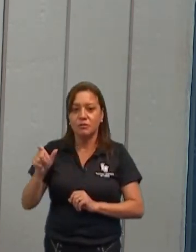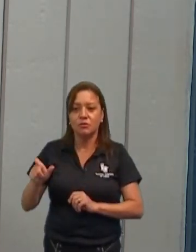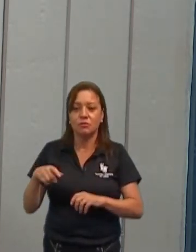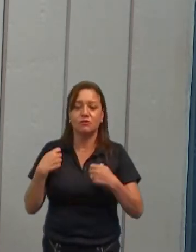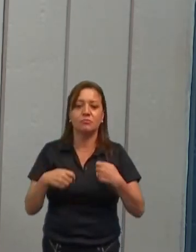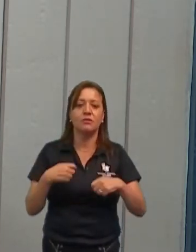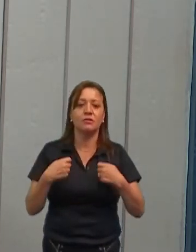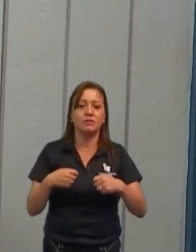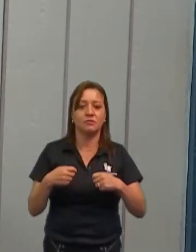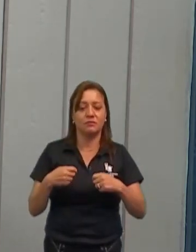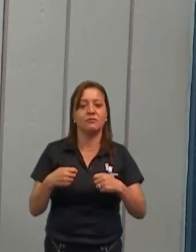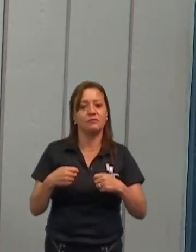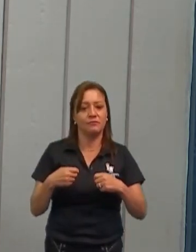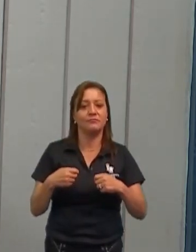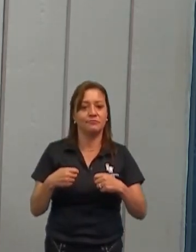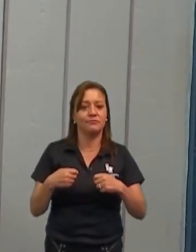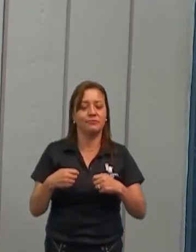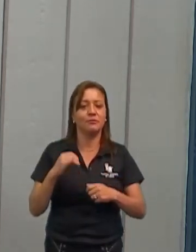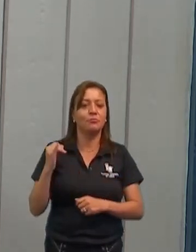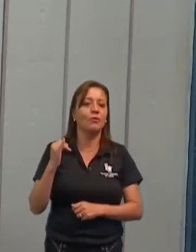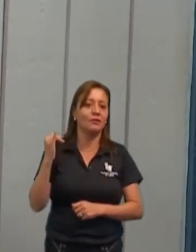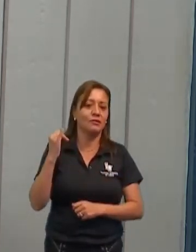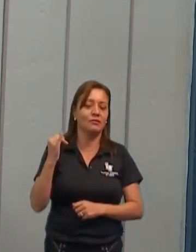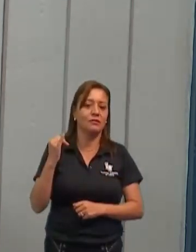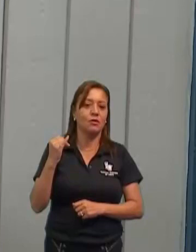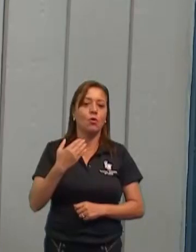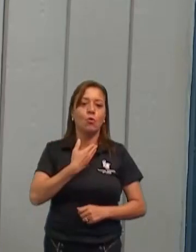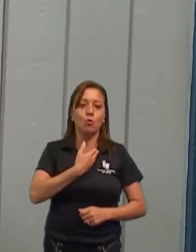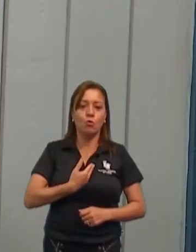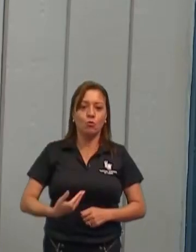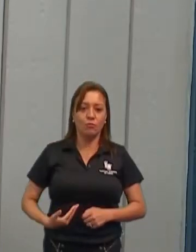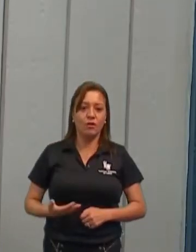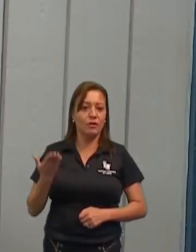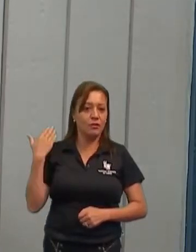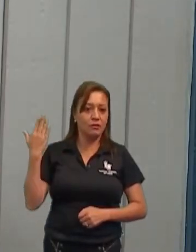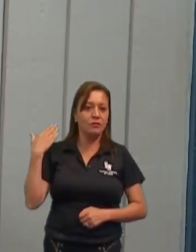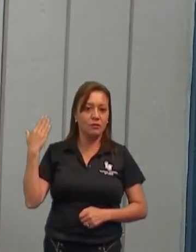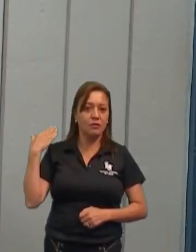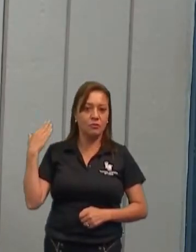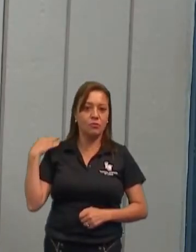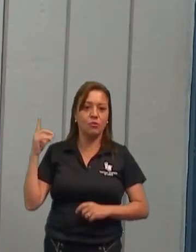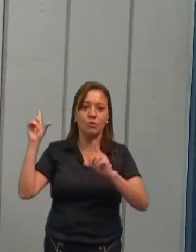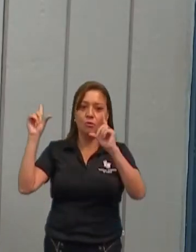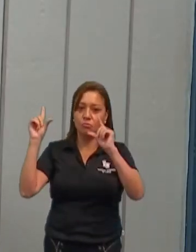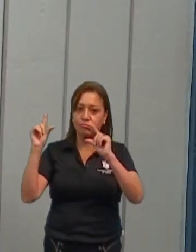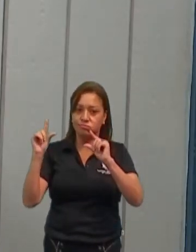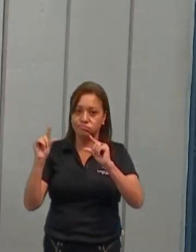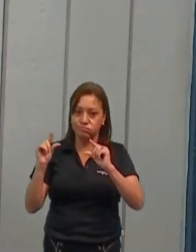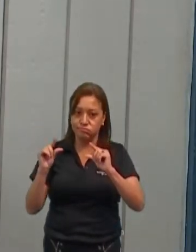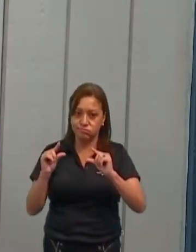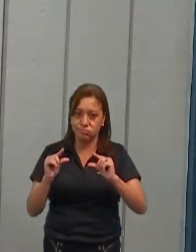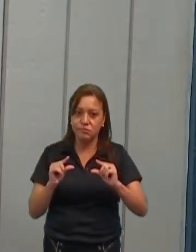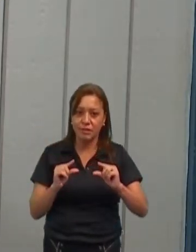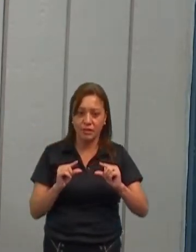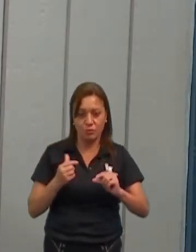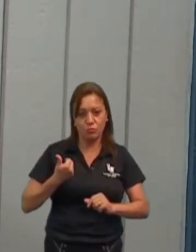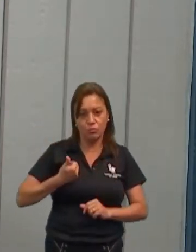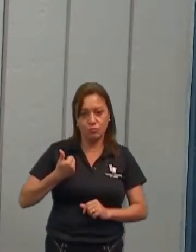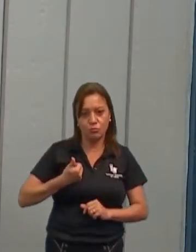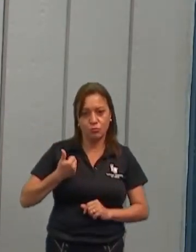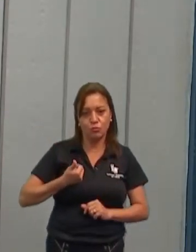Durante o governo anterior, o índice de criminalidade caiu. Se fosse arma naquela época, como eles falam que